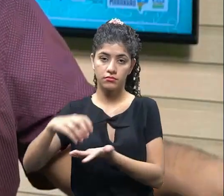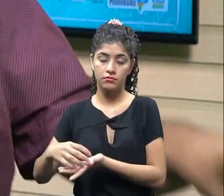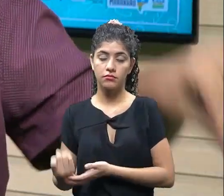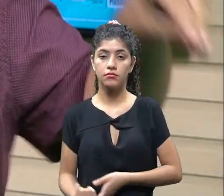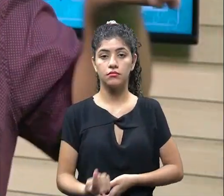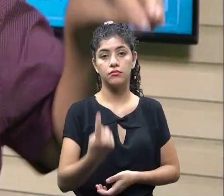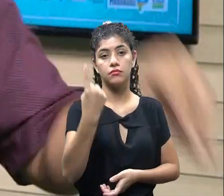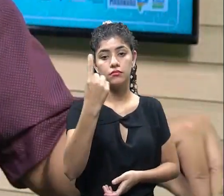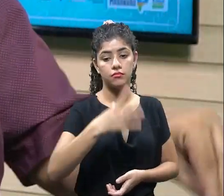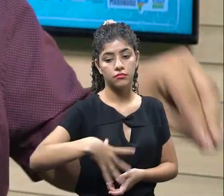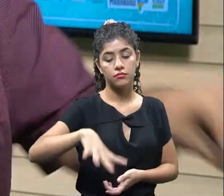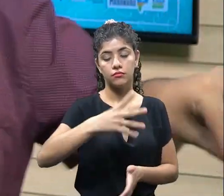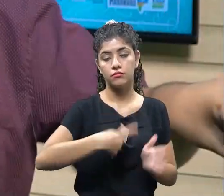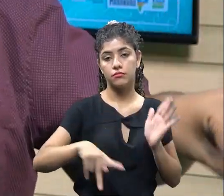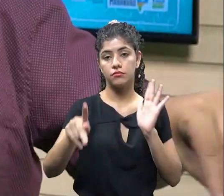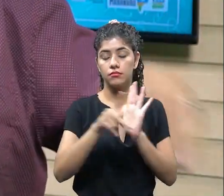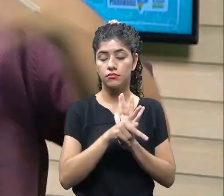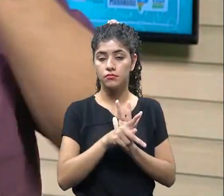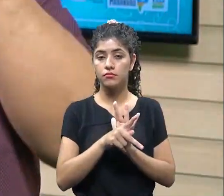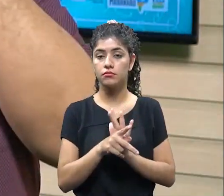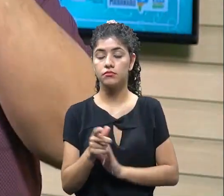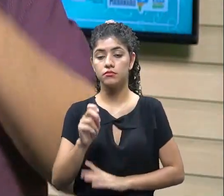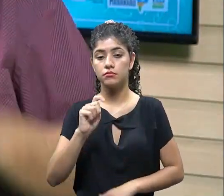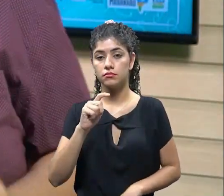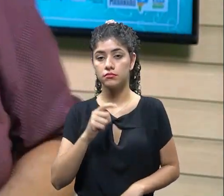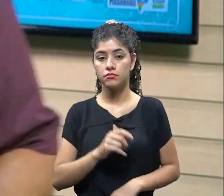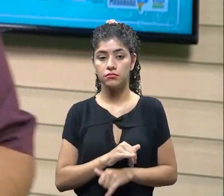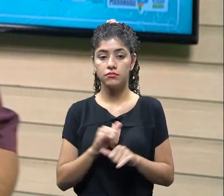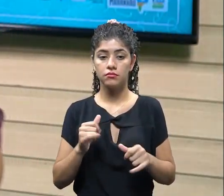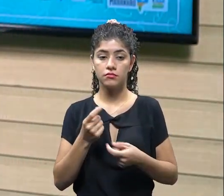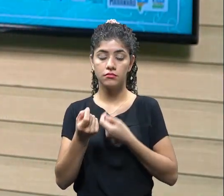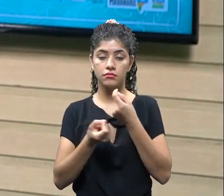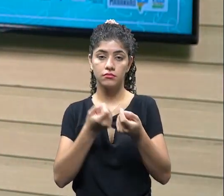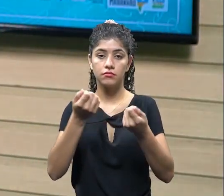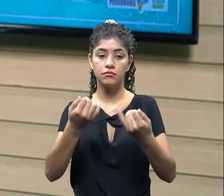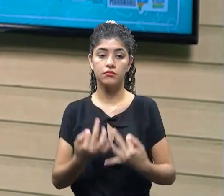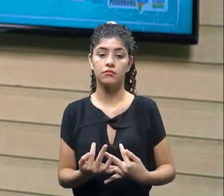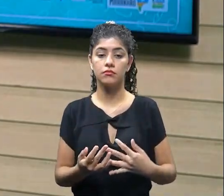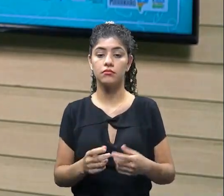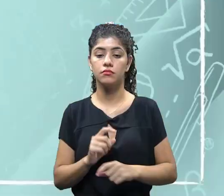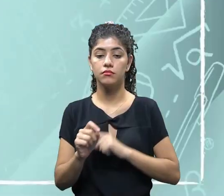uma situação, uma área específica que nós chamamos de